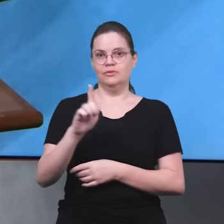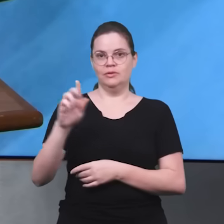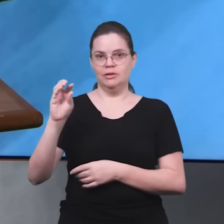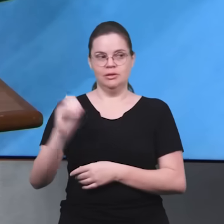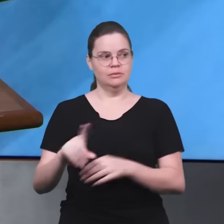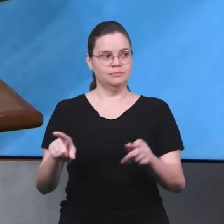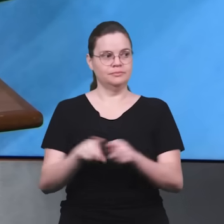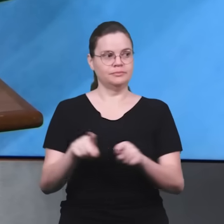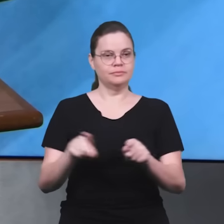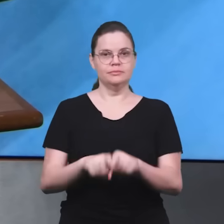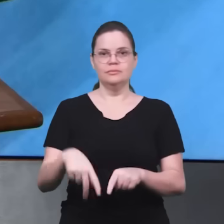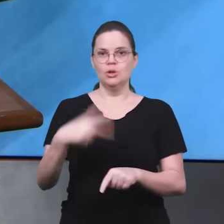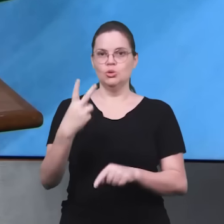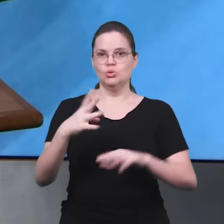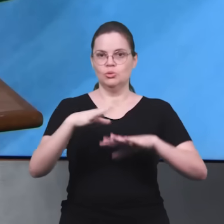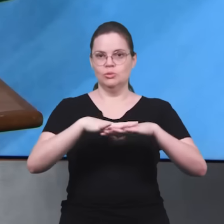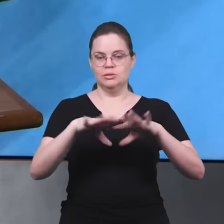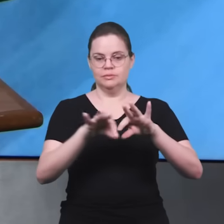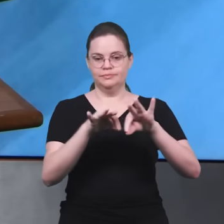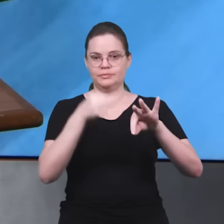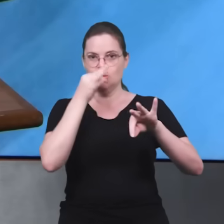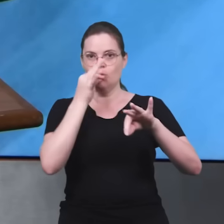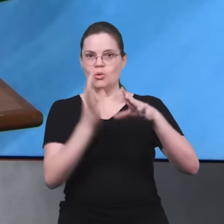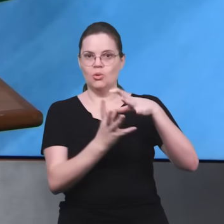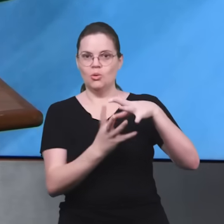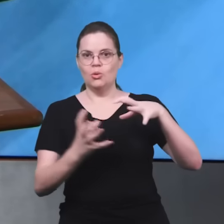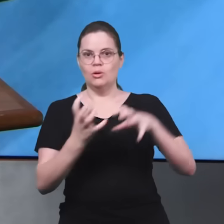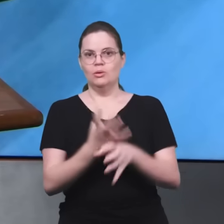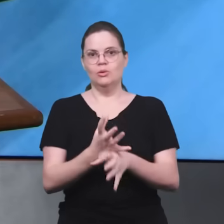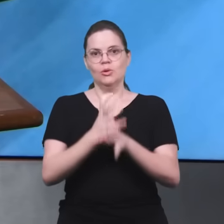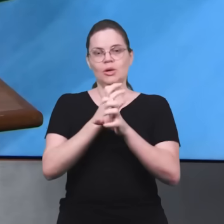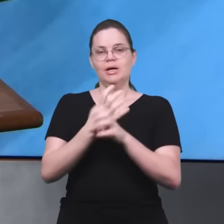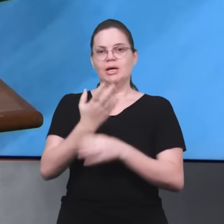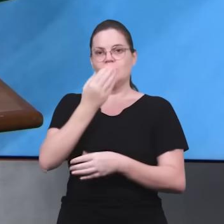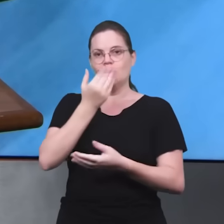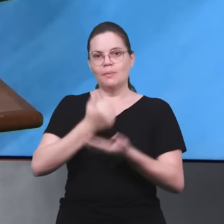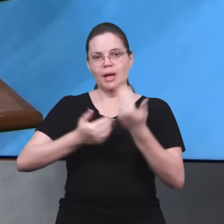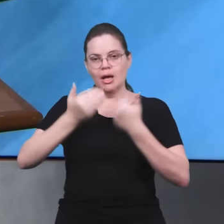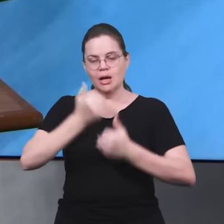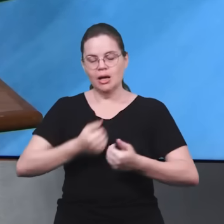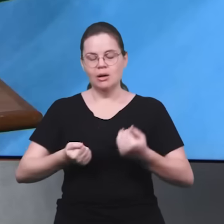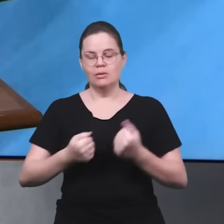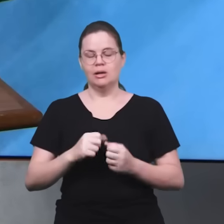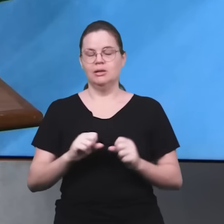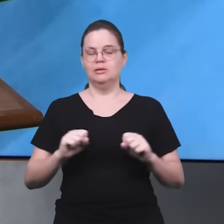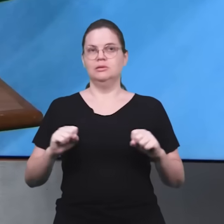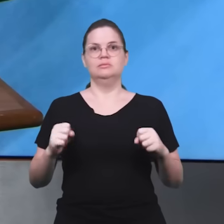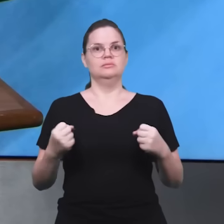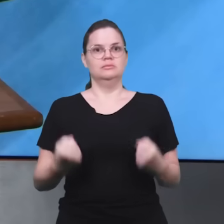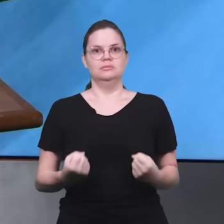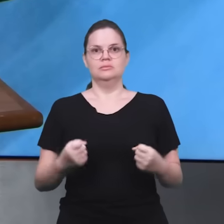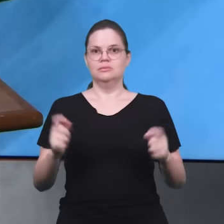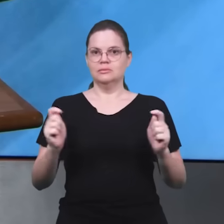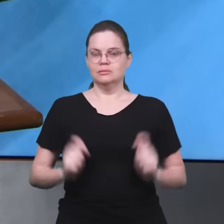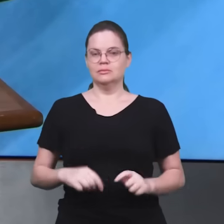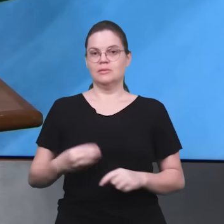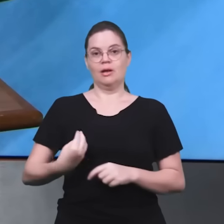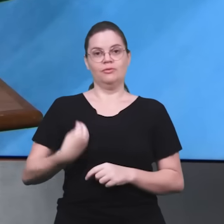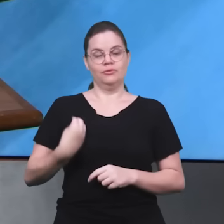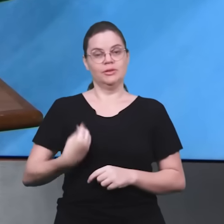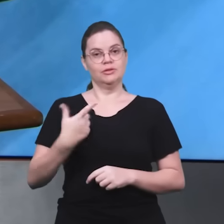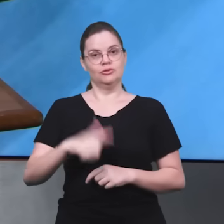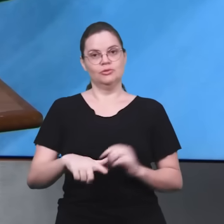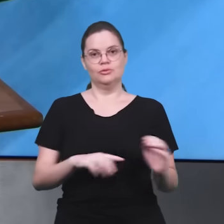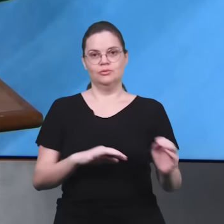2 cachos de passas e comeu. E diz, e voltou-se o seu espírito, ele reviveu. Que coisa